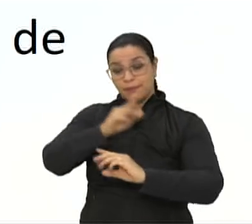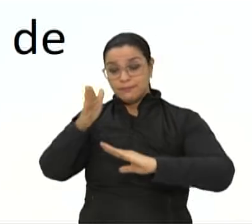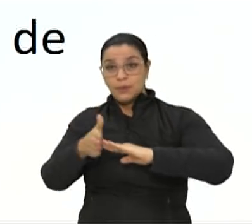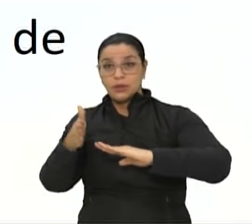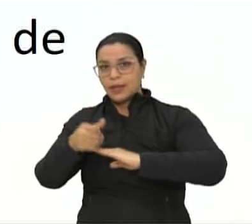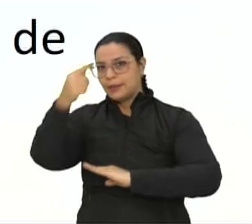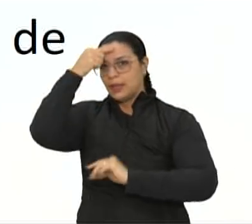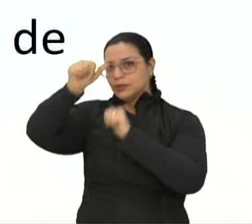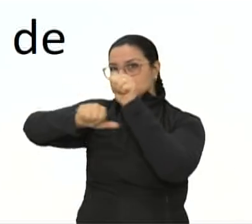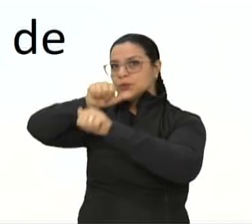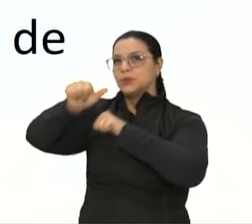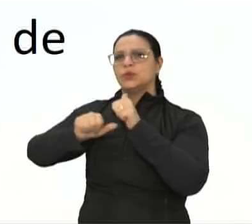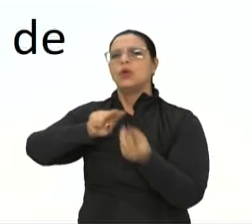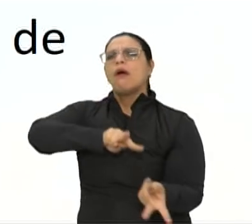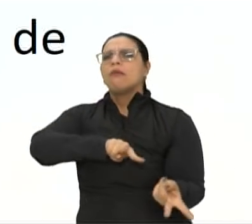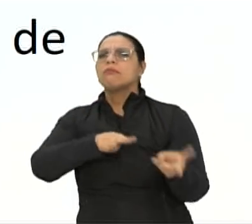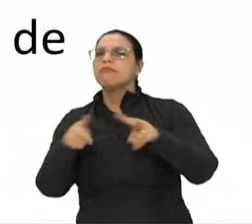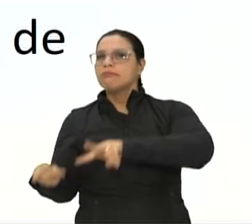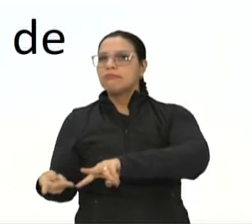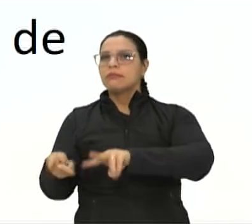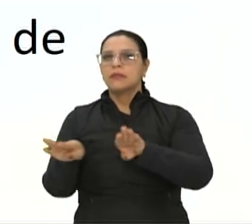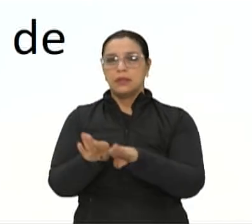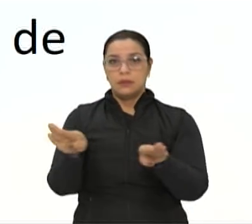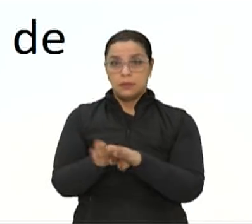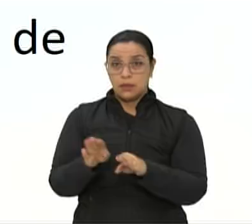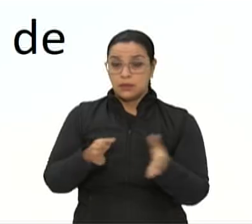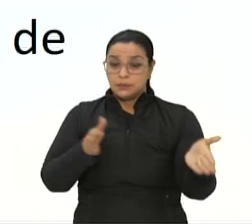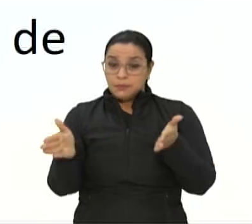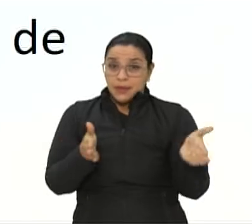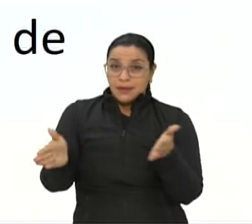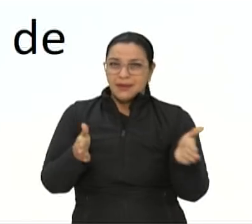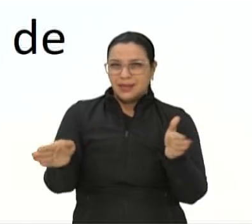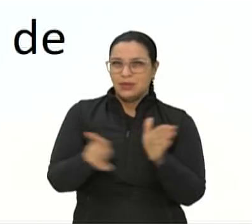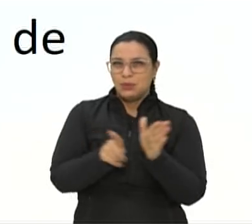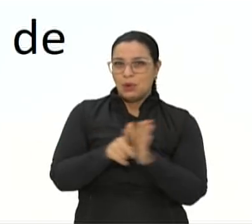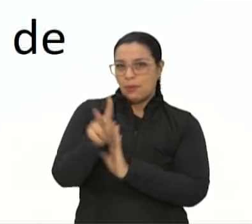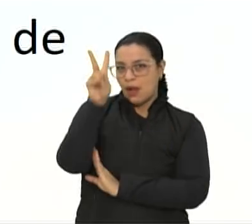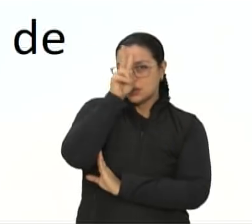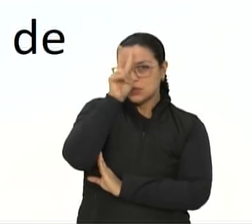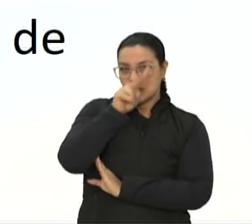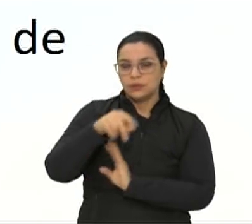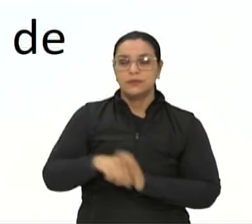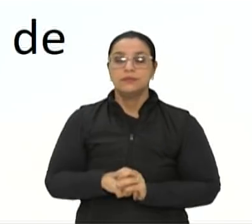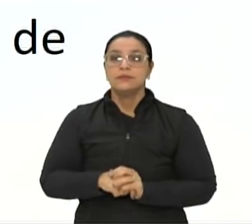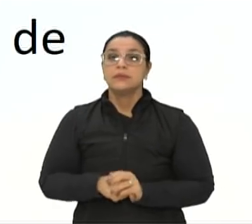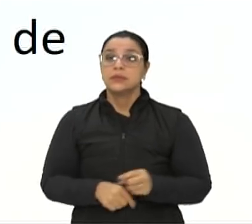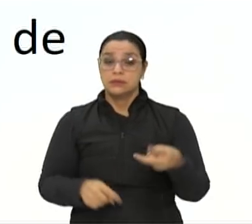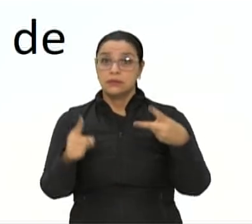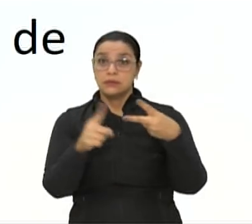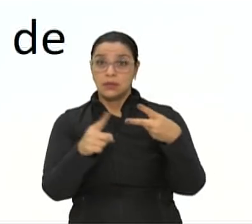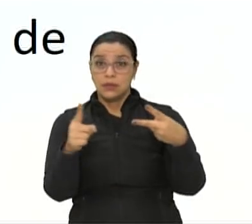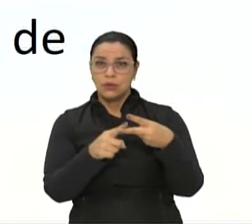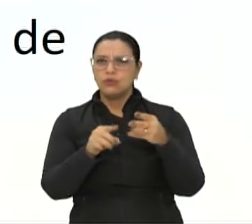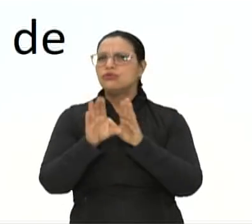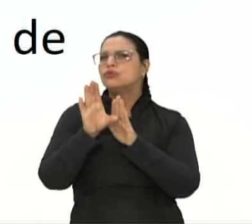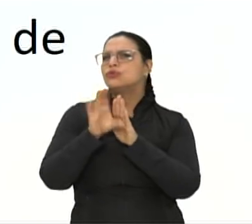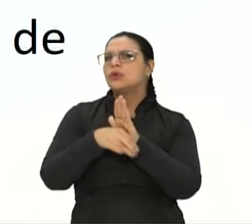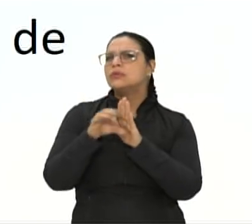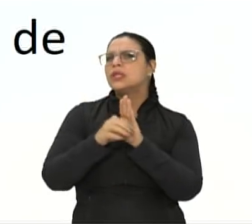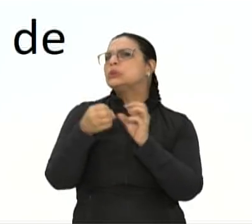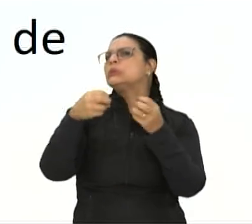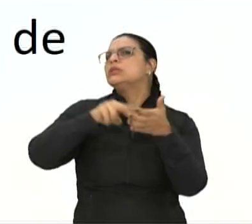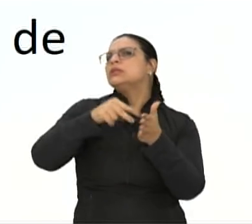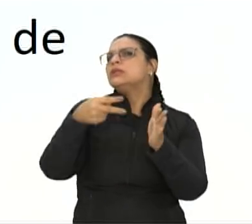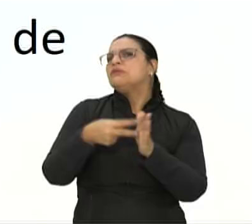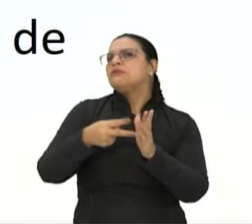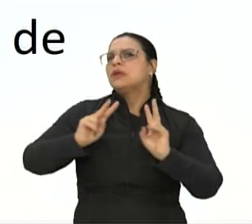moderno, justamente a transição dessas idades, desses períodos históricos. Segundo, conceituar o